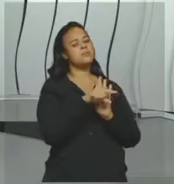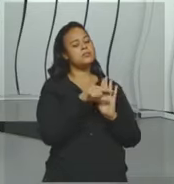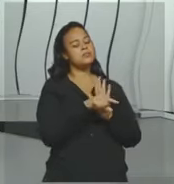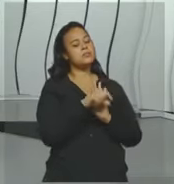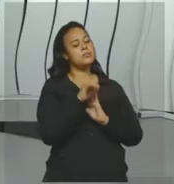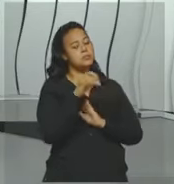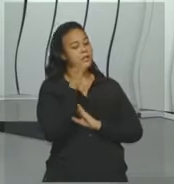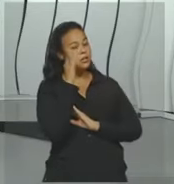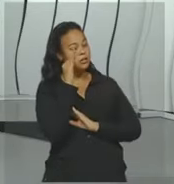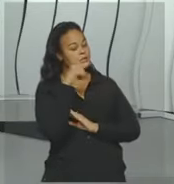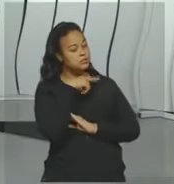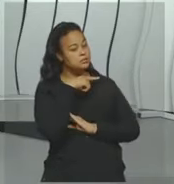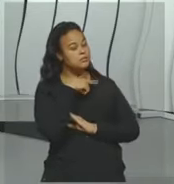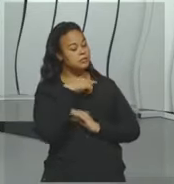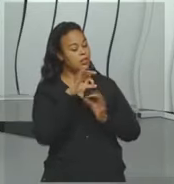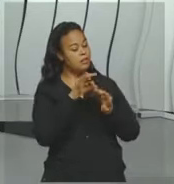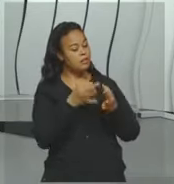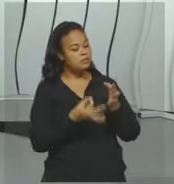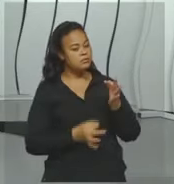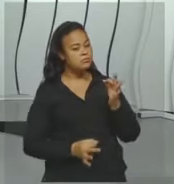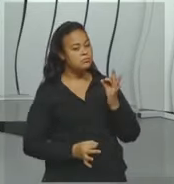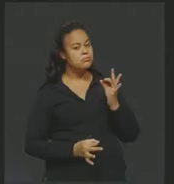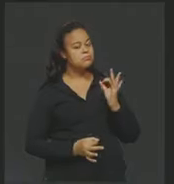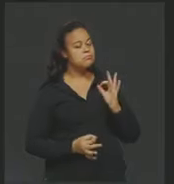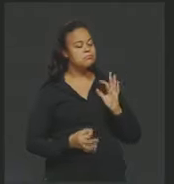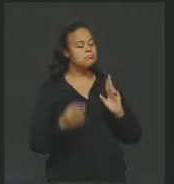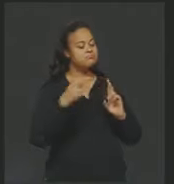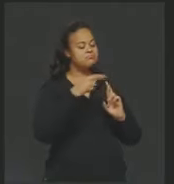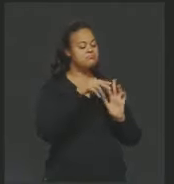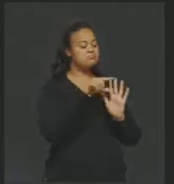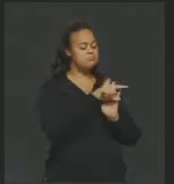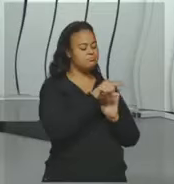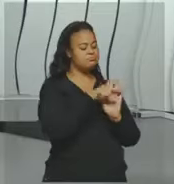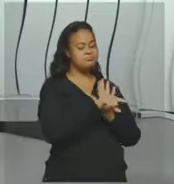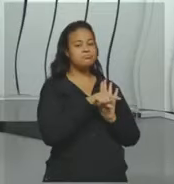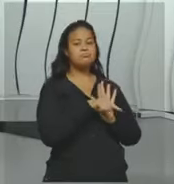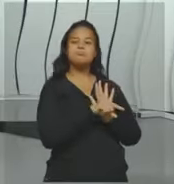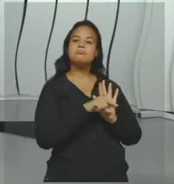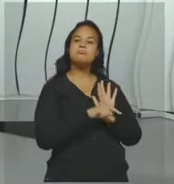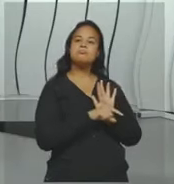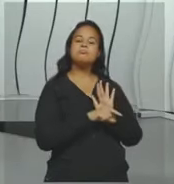se interesse por mais detalhes sobre o assunto. Mais um pouquinho.